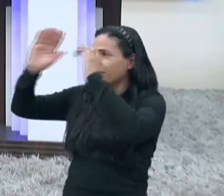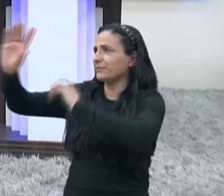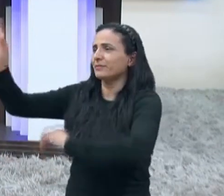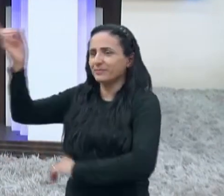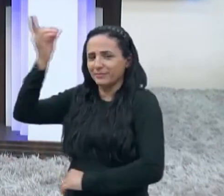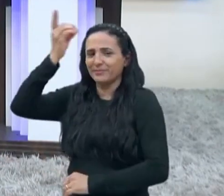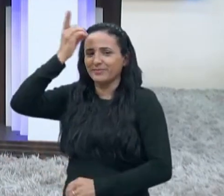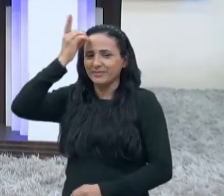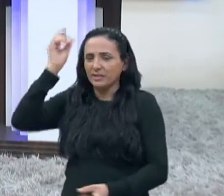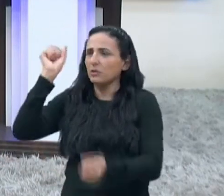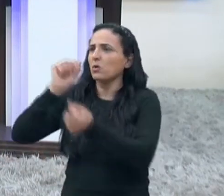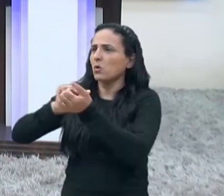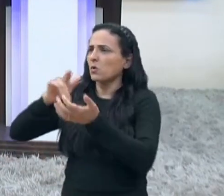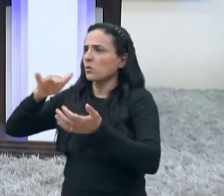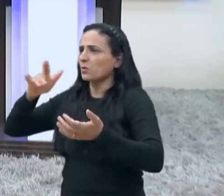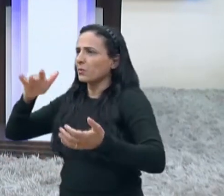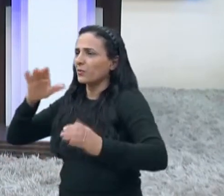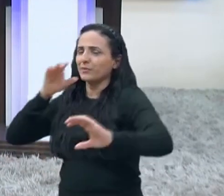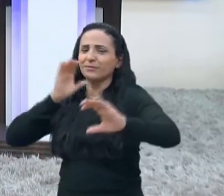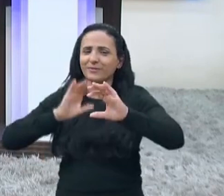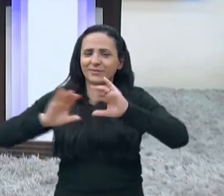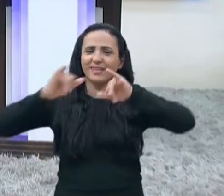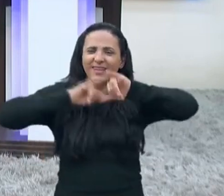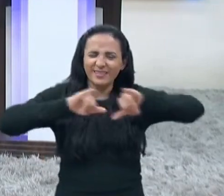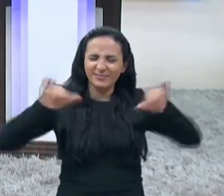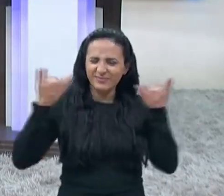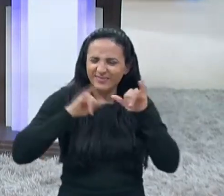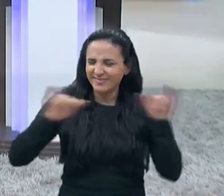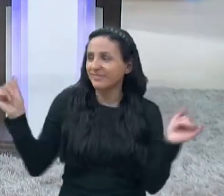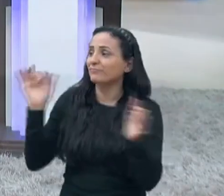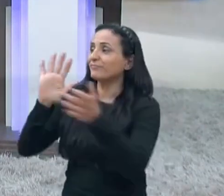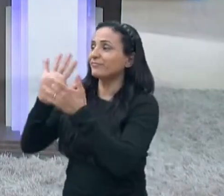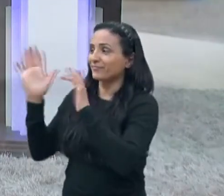E declare para a humanidade que Jesus é